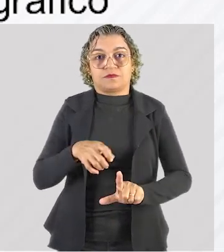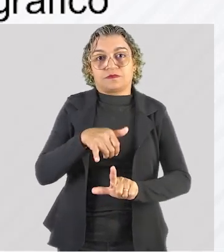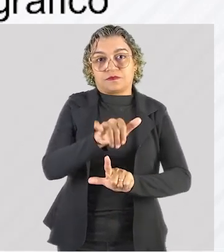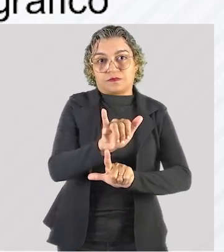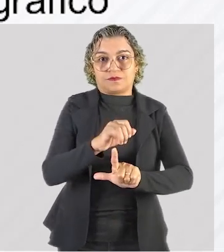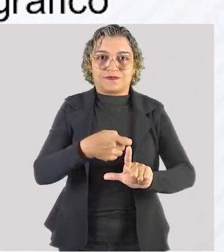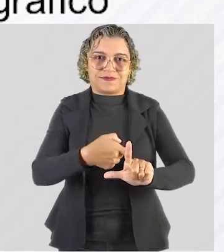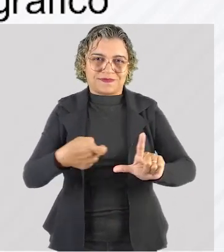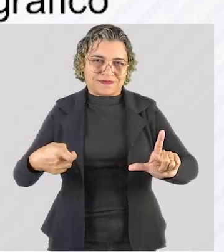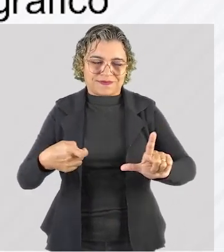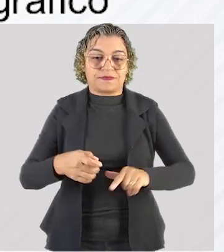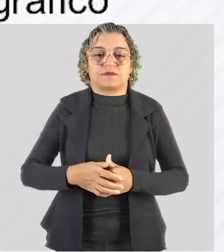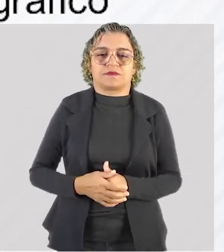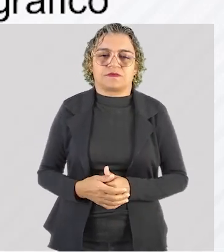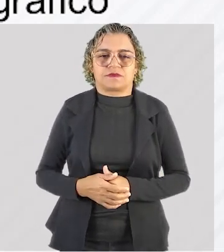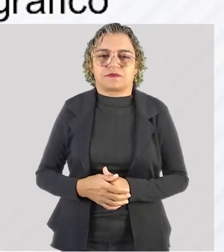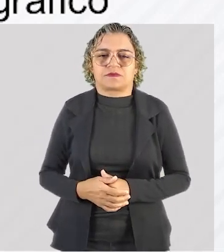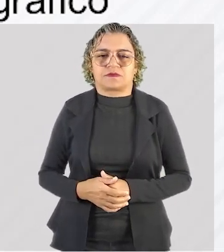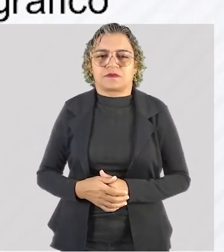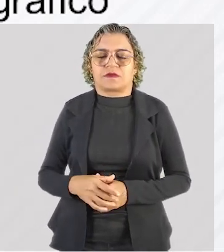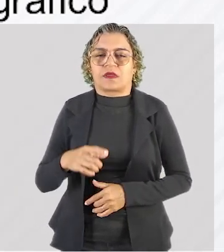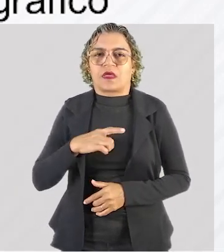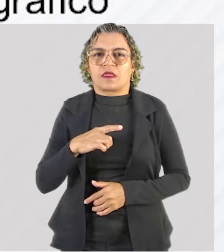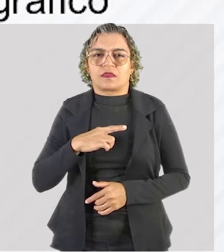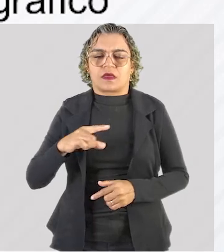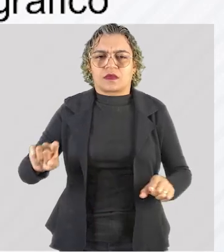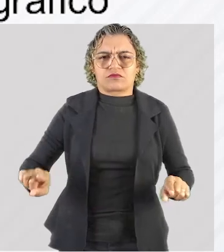afim. Um dos grandes